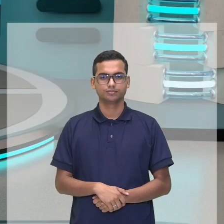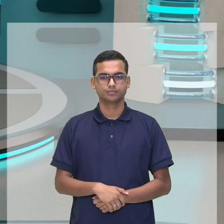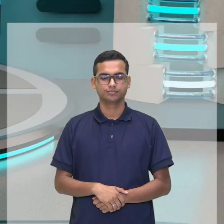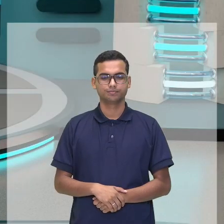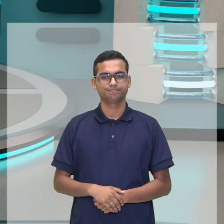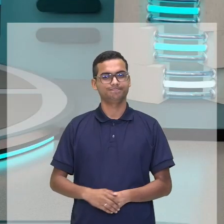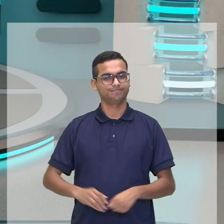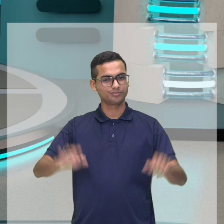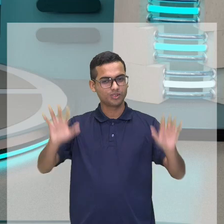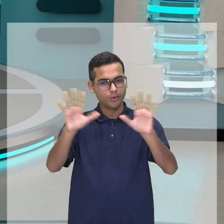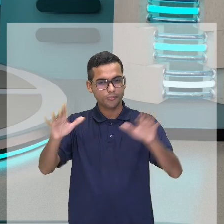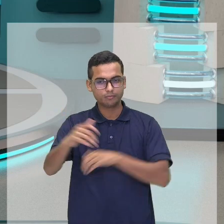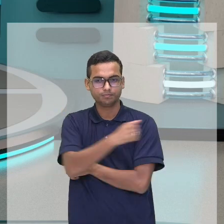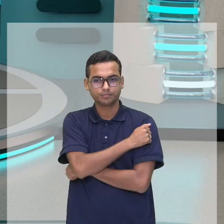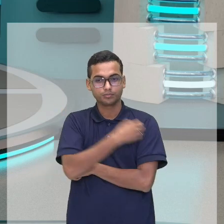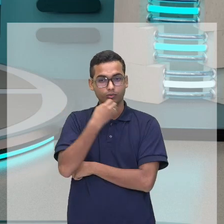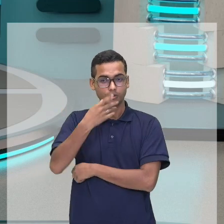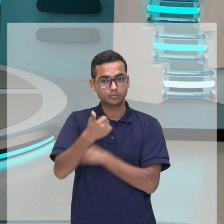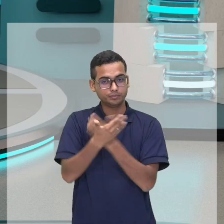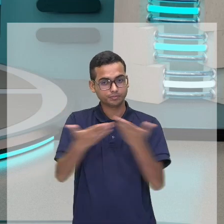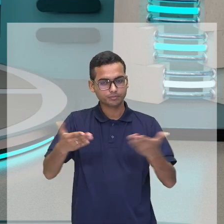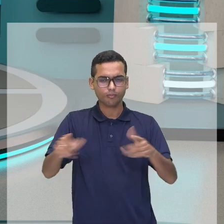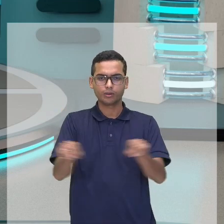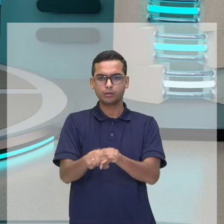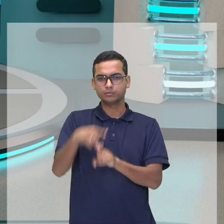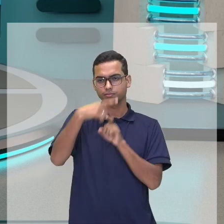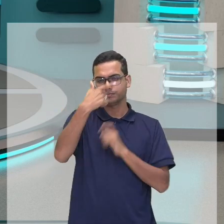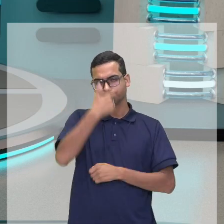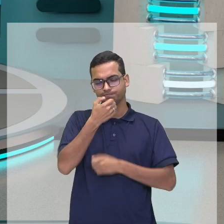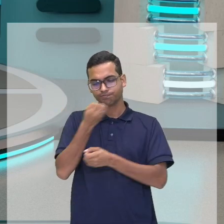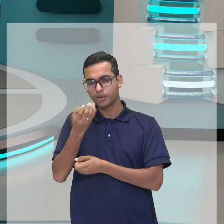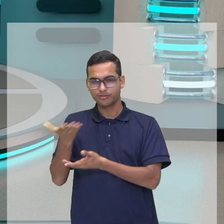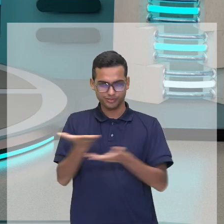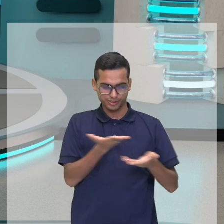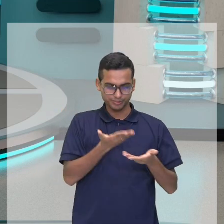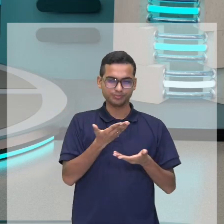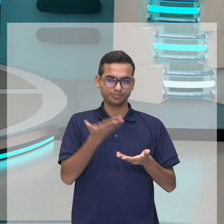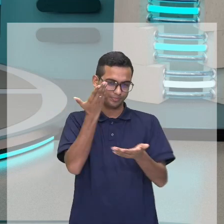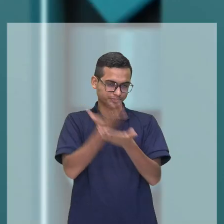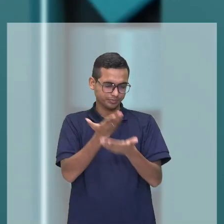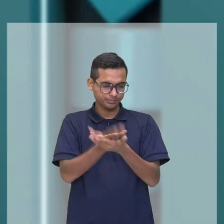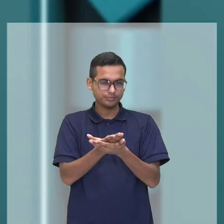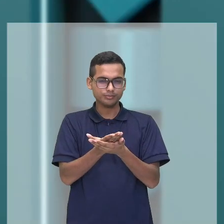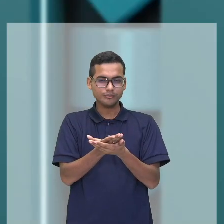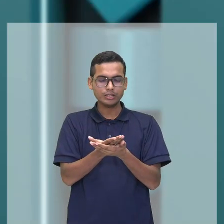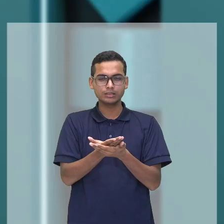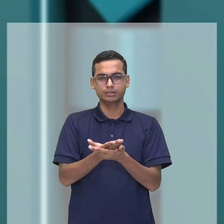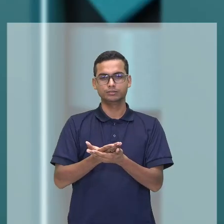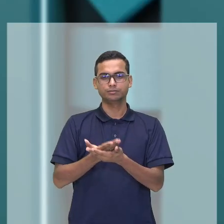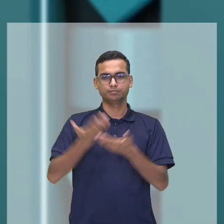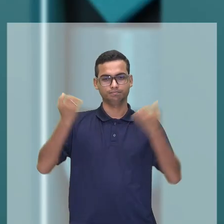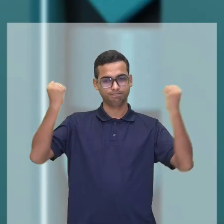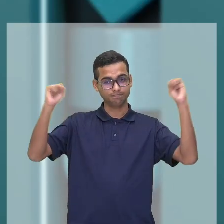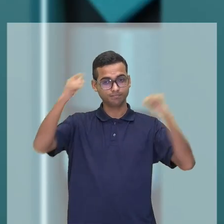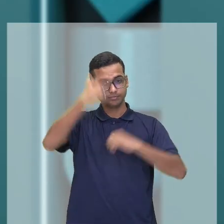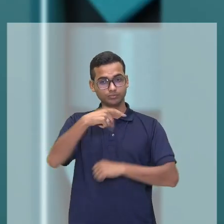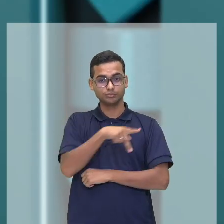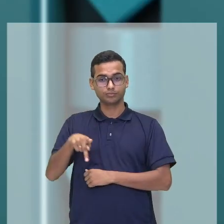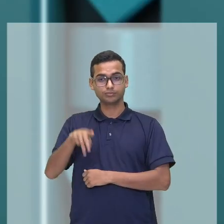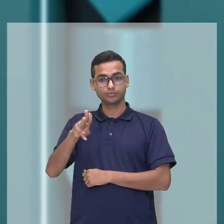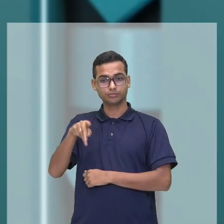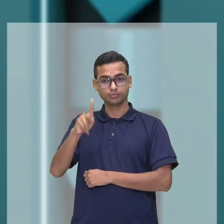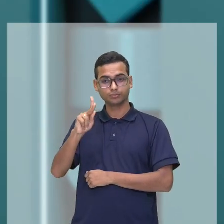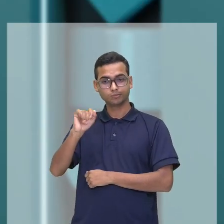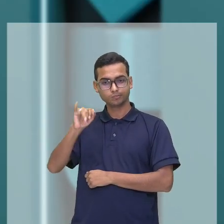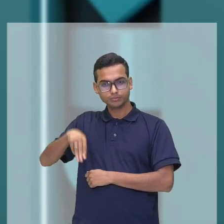Olá, tudo bem com vocês? Sejam bem-vindos a mais uma aula de Educação Física. Eu sou o professor Kim Raoni e é um